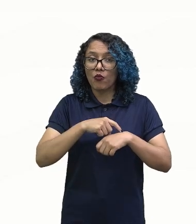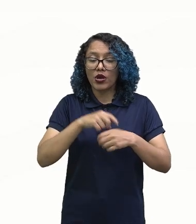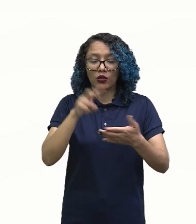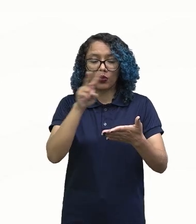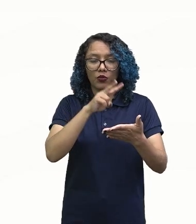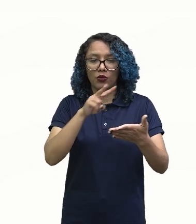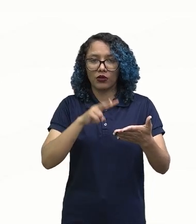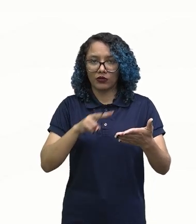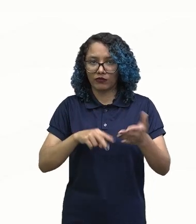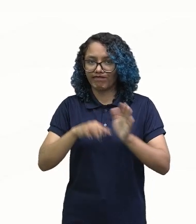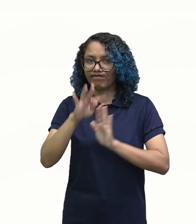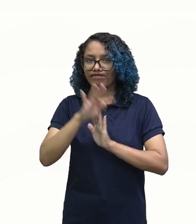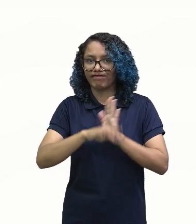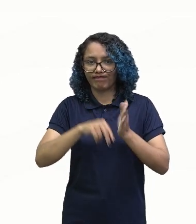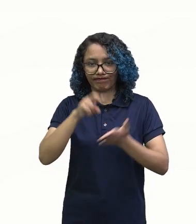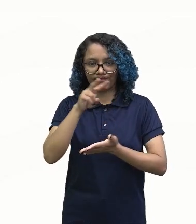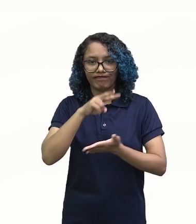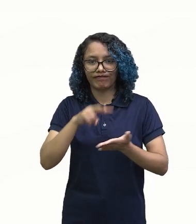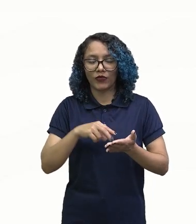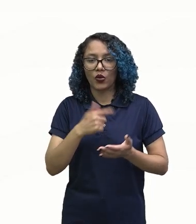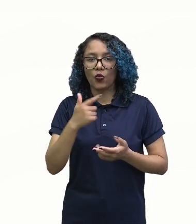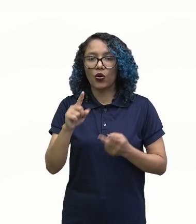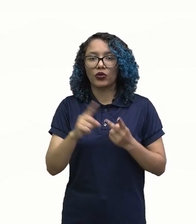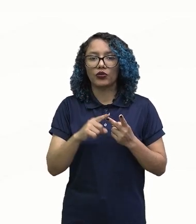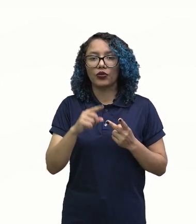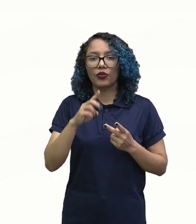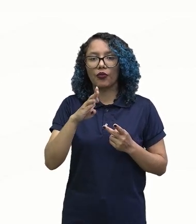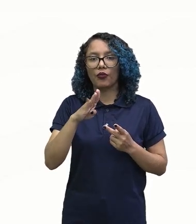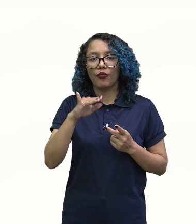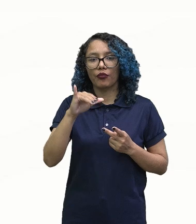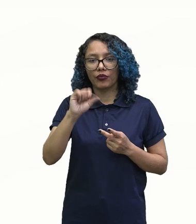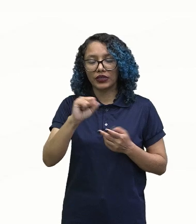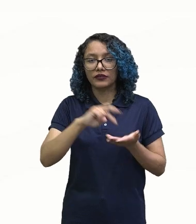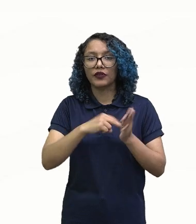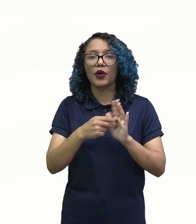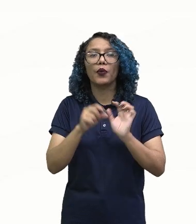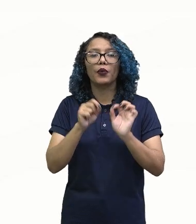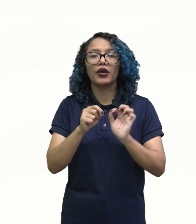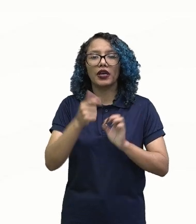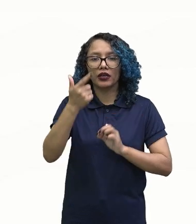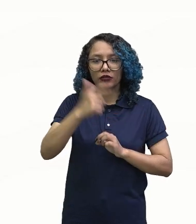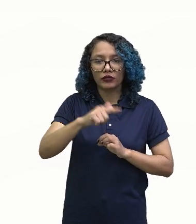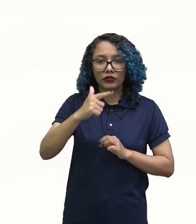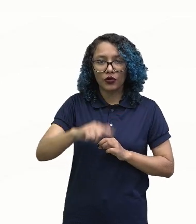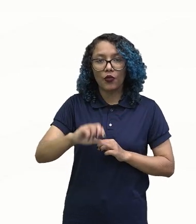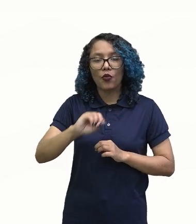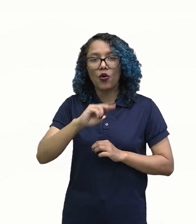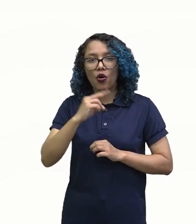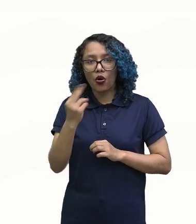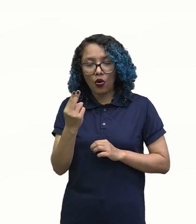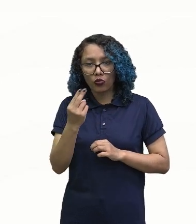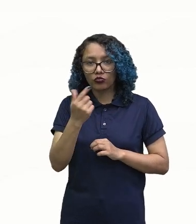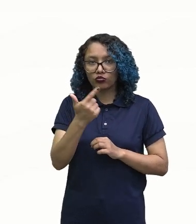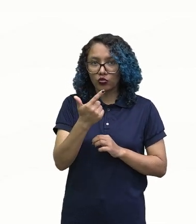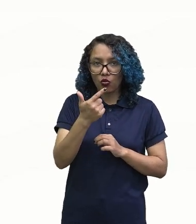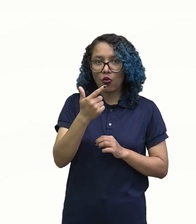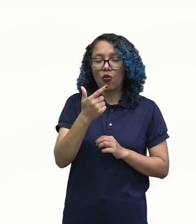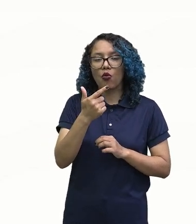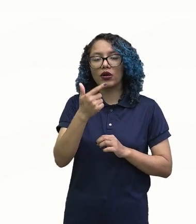leitura do texto. Então, eu digo bis, repetição, ou duas vezes. como